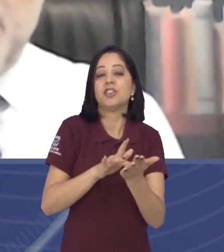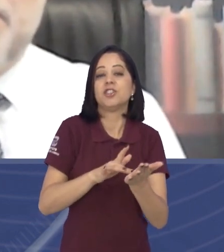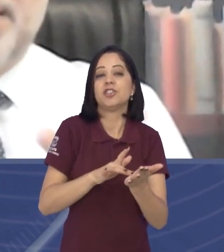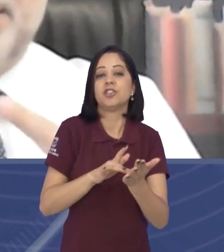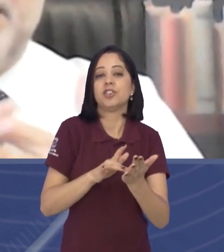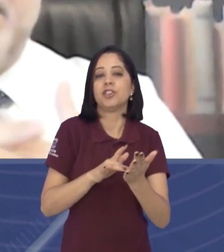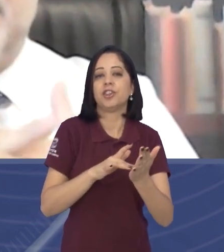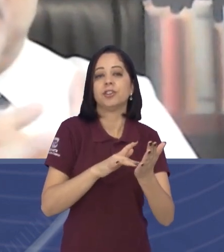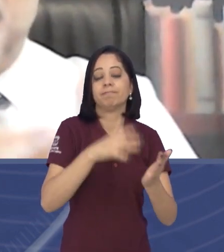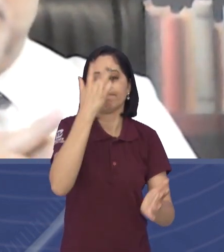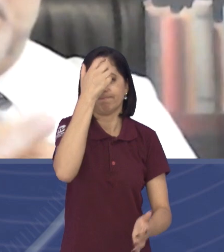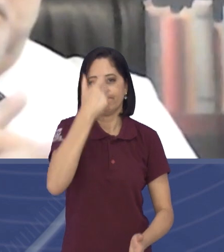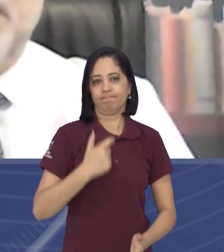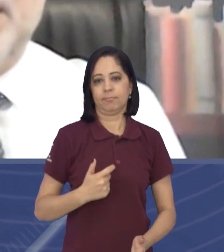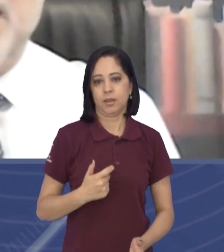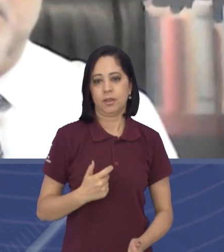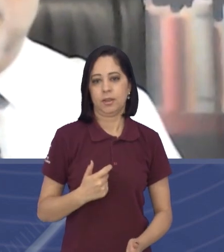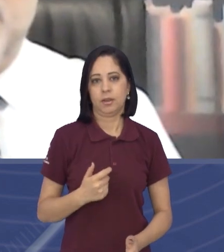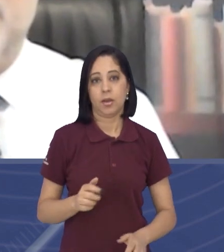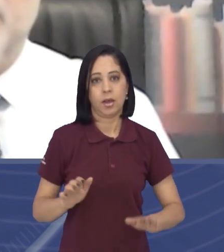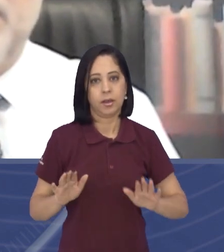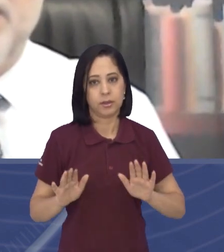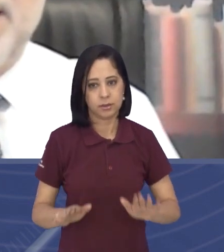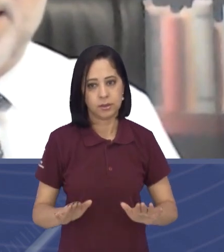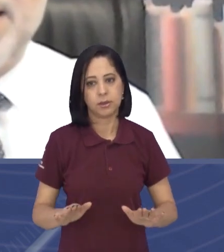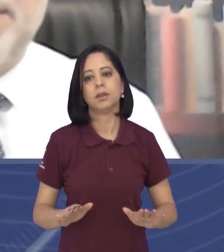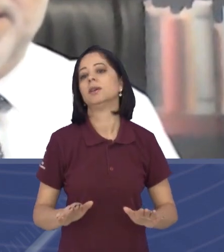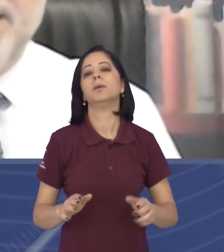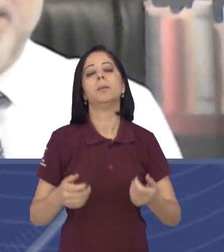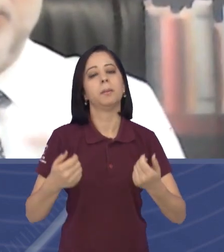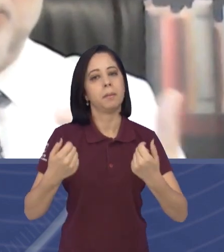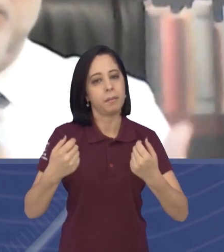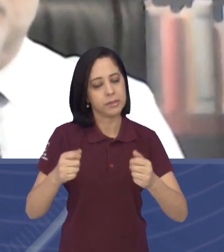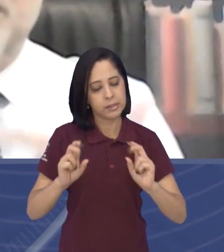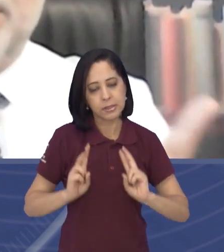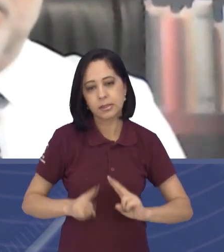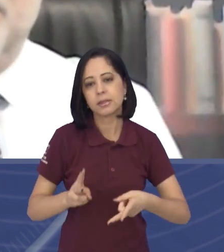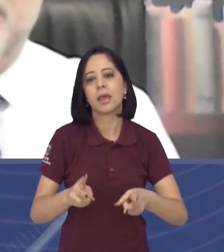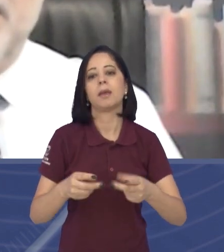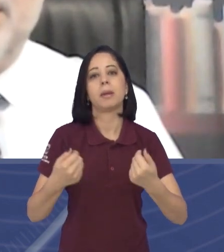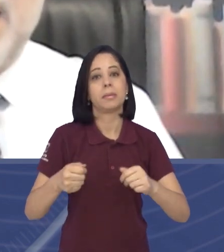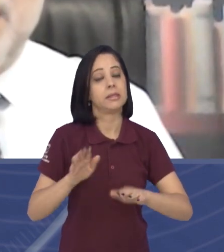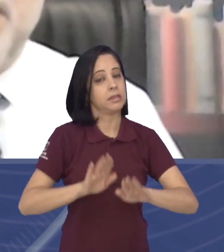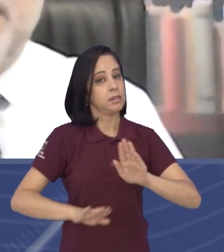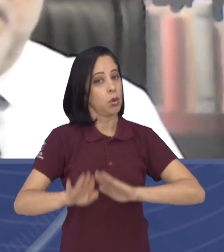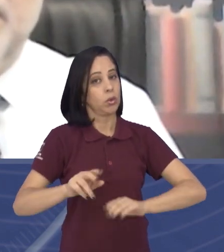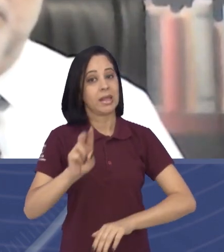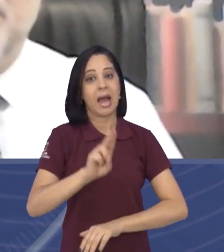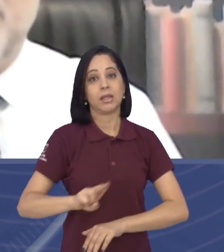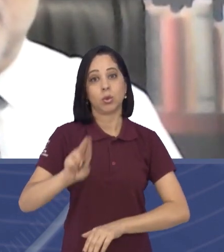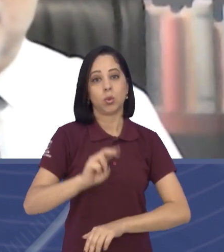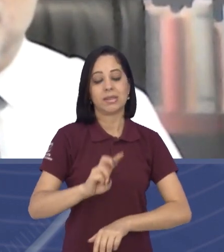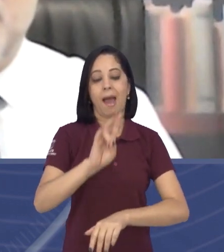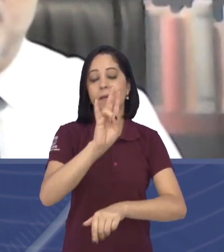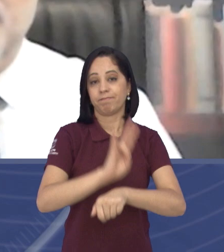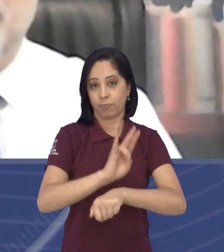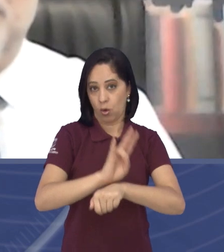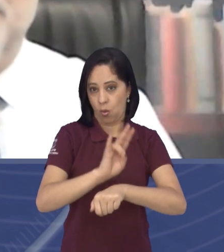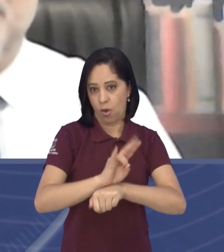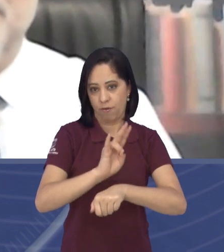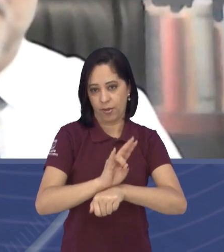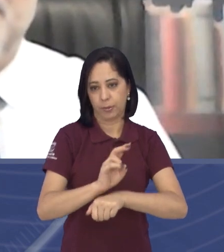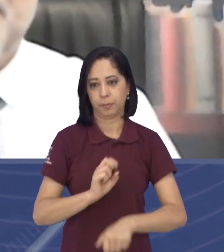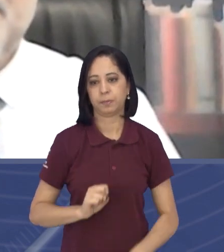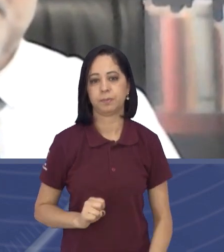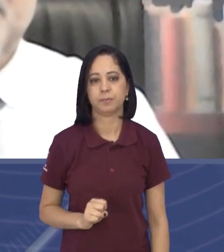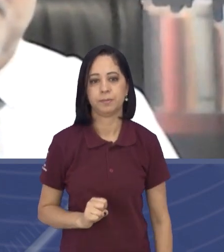diria que é a partir da vulnerabilidade e conexão de internet que todos esses cybercrimes acontecem